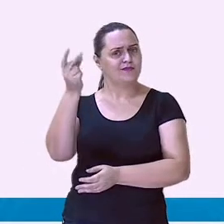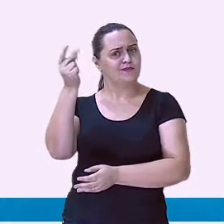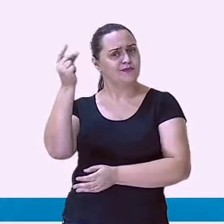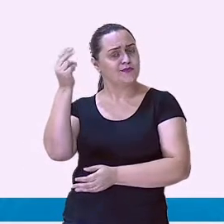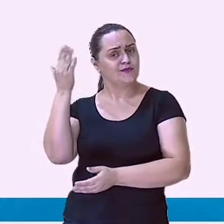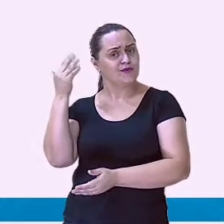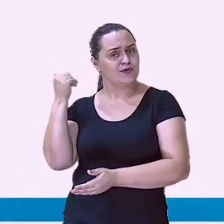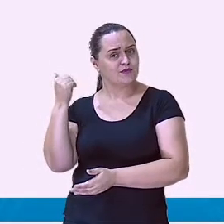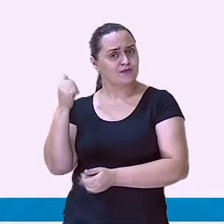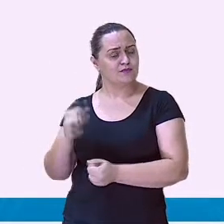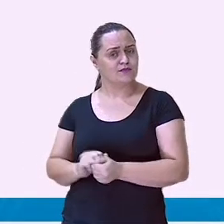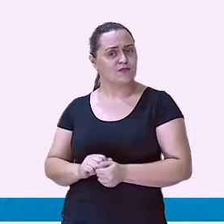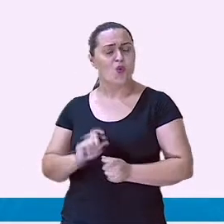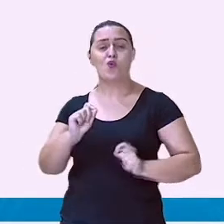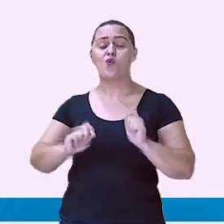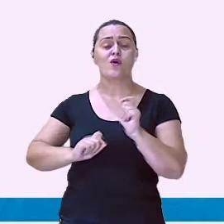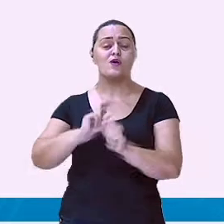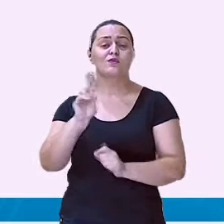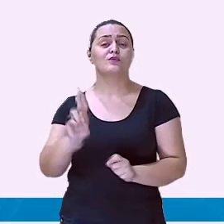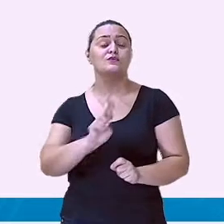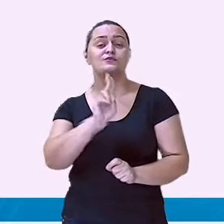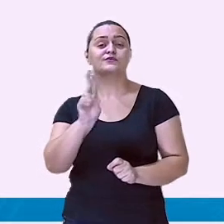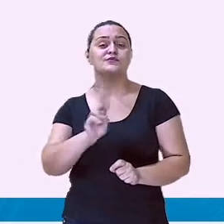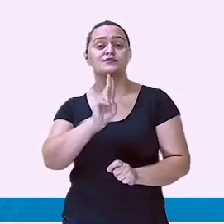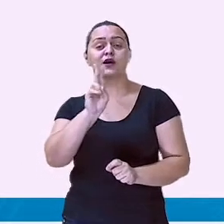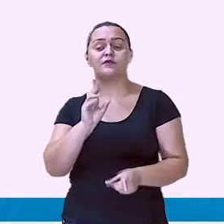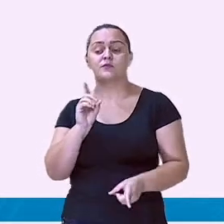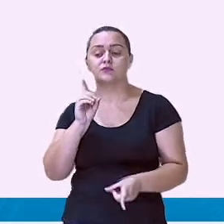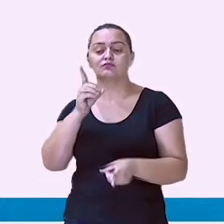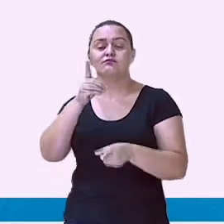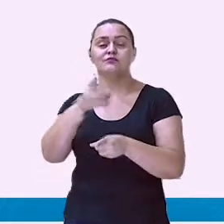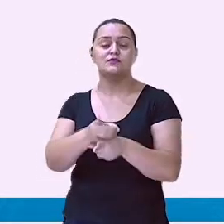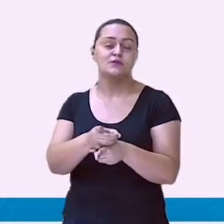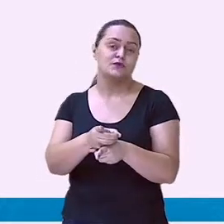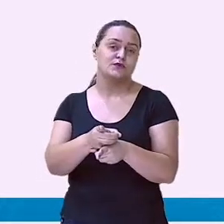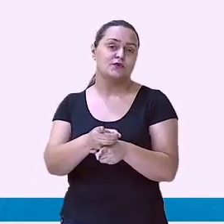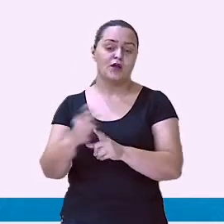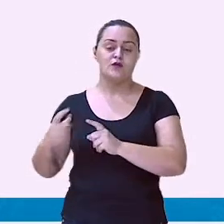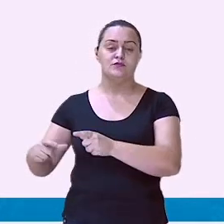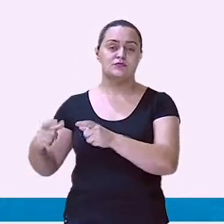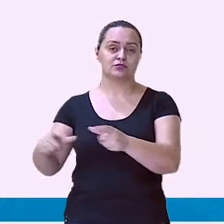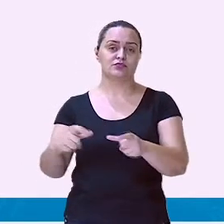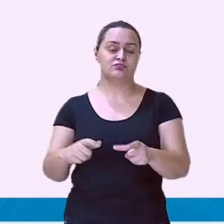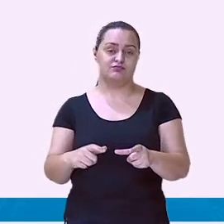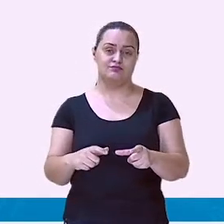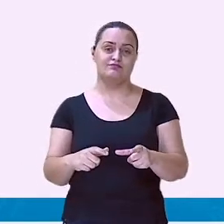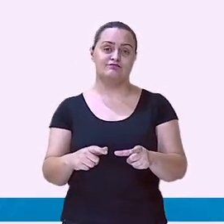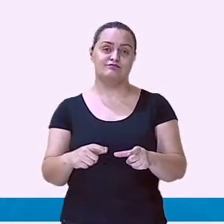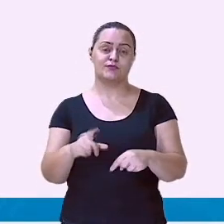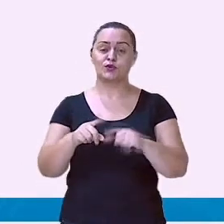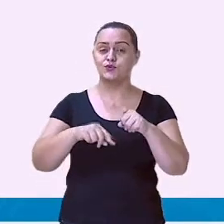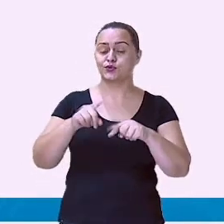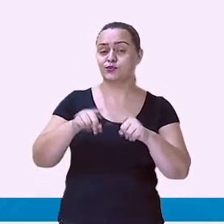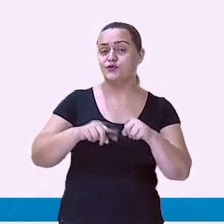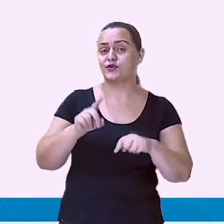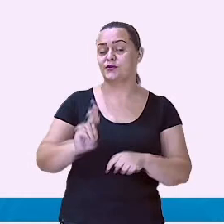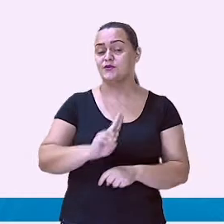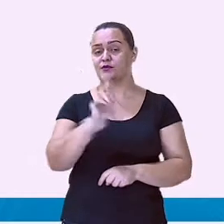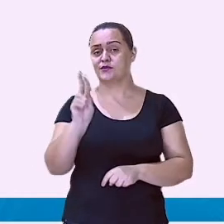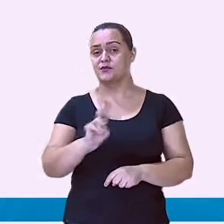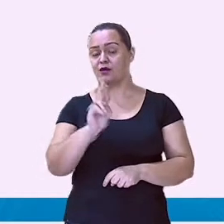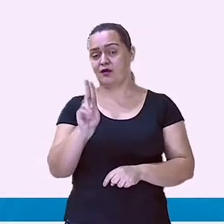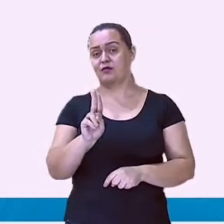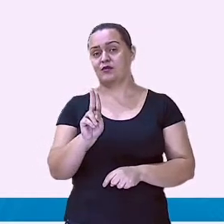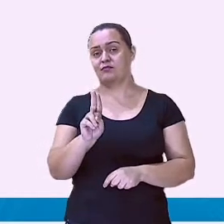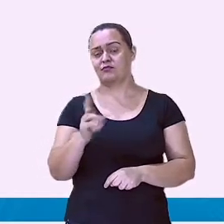nos instrumentos de localização que aqueles povos tinham para que eles